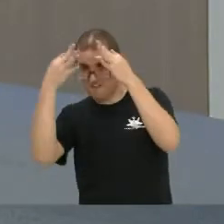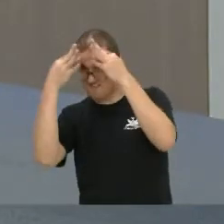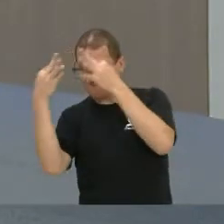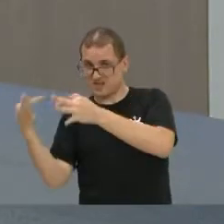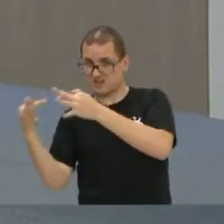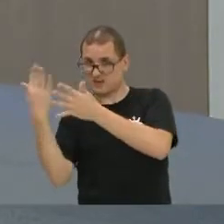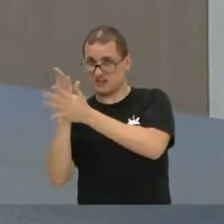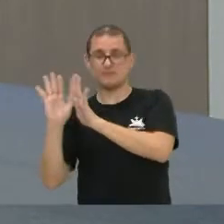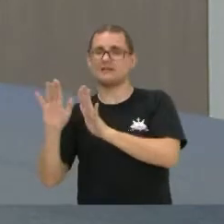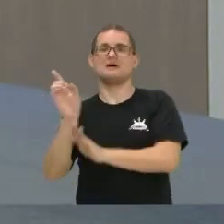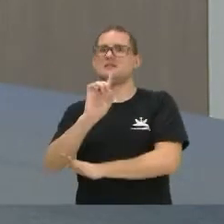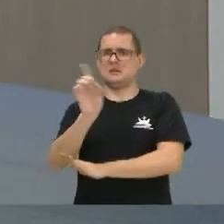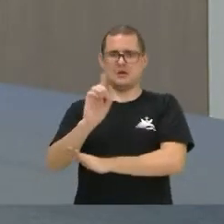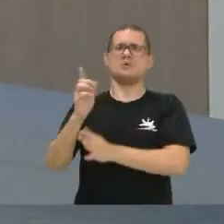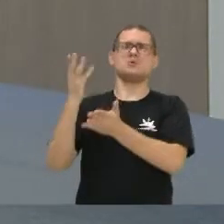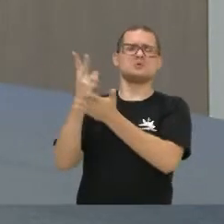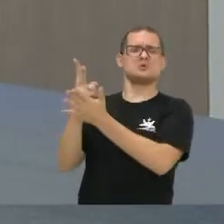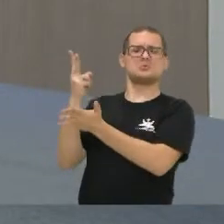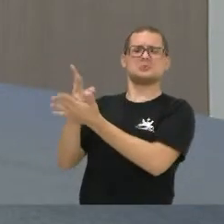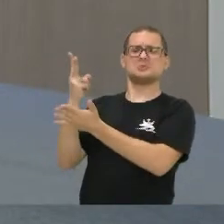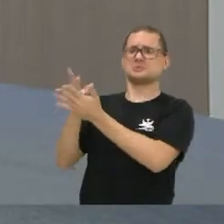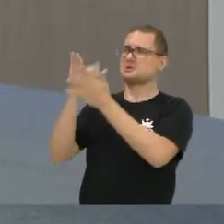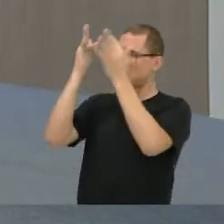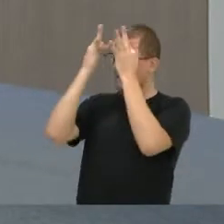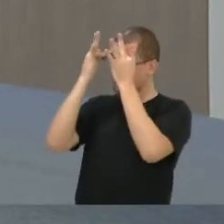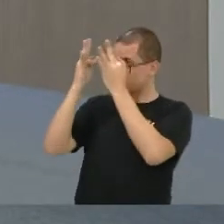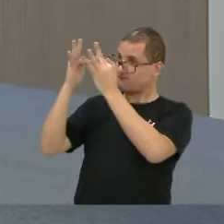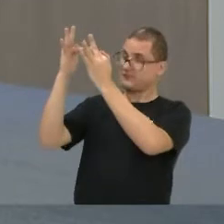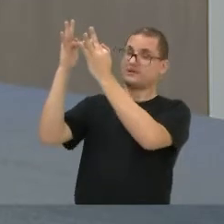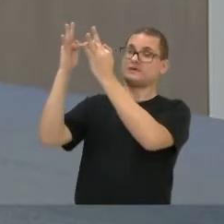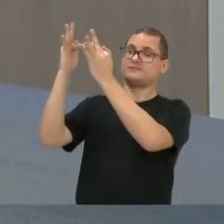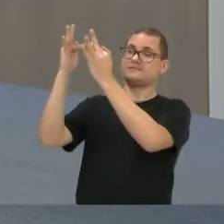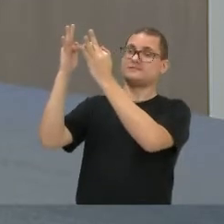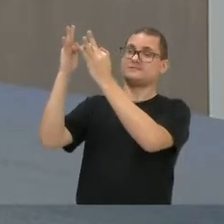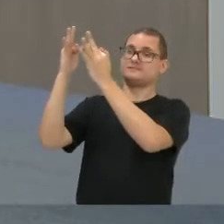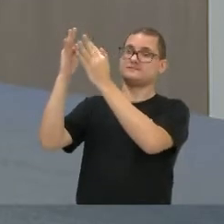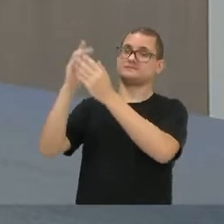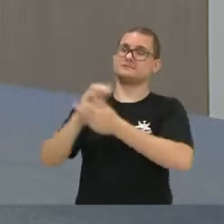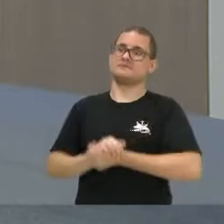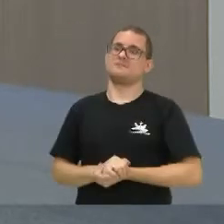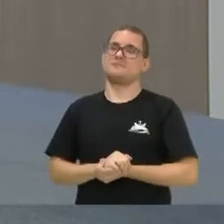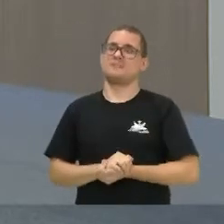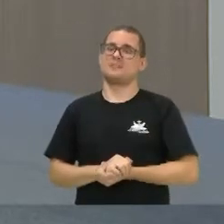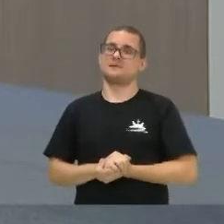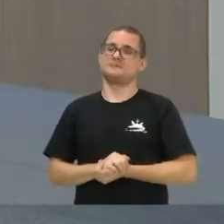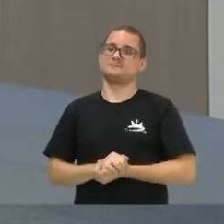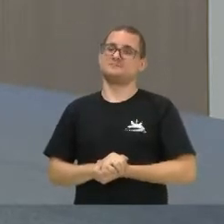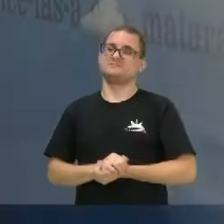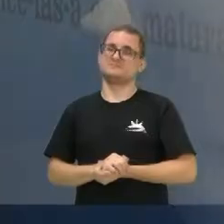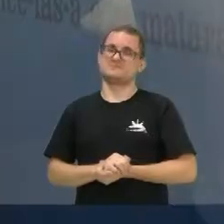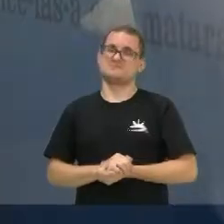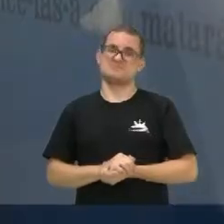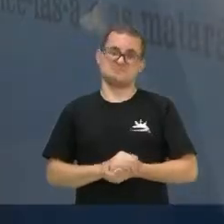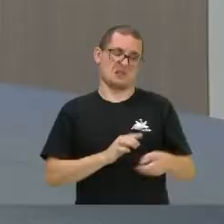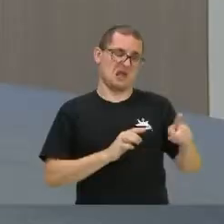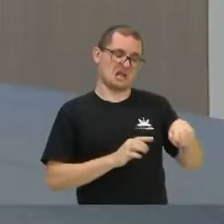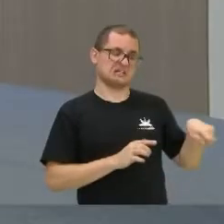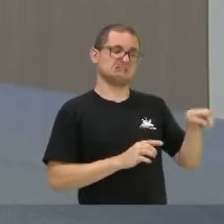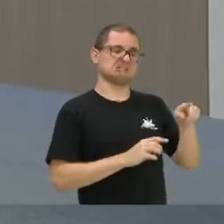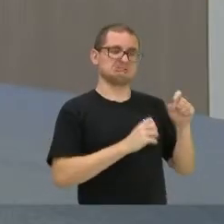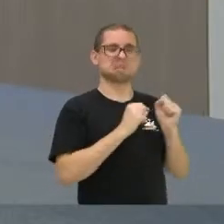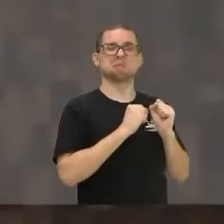cristão olha aqui bestinha frágil e poderosa mas não consegue vencer nem os